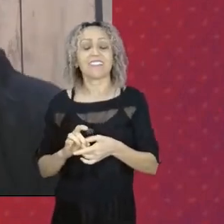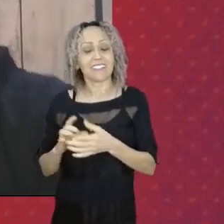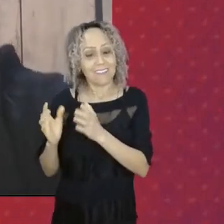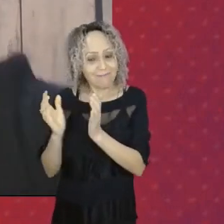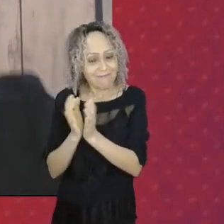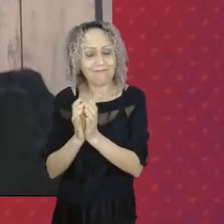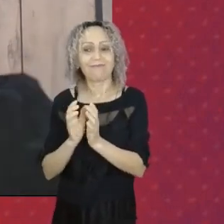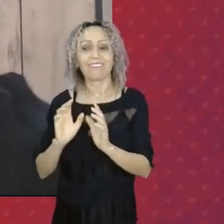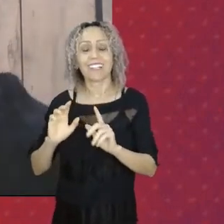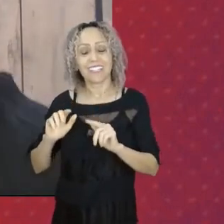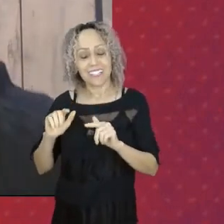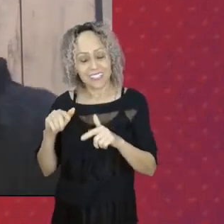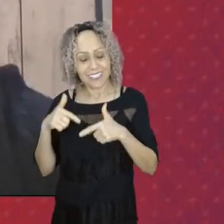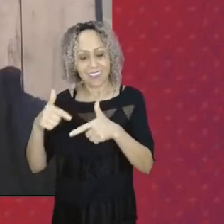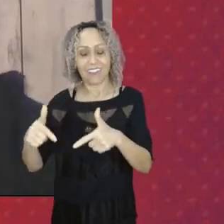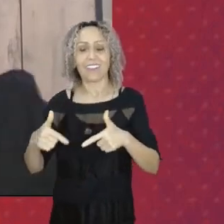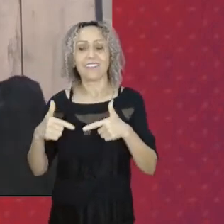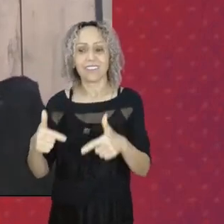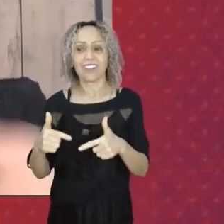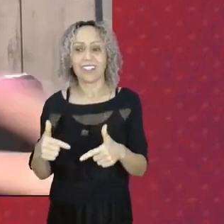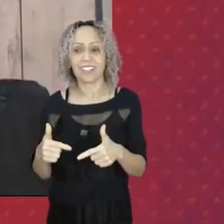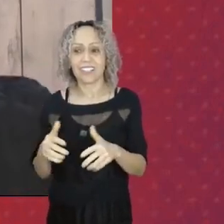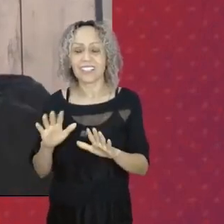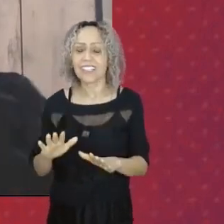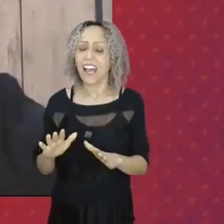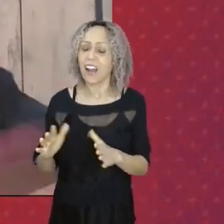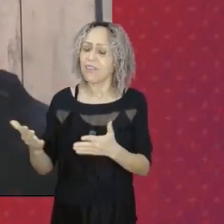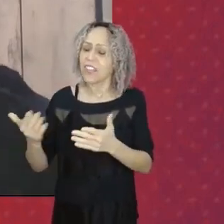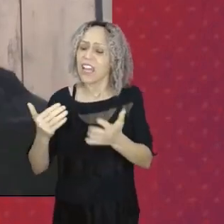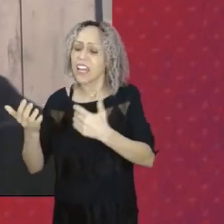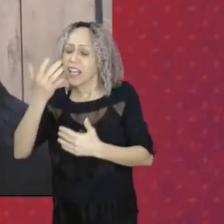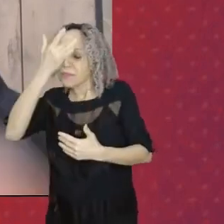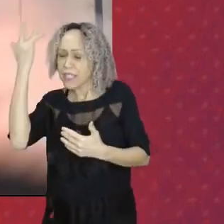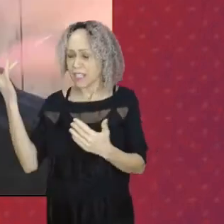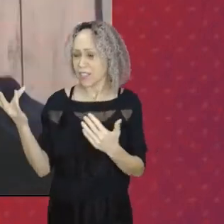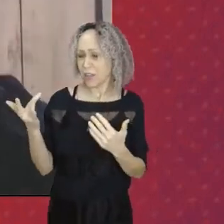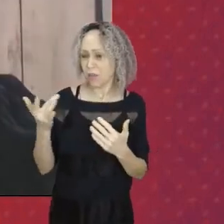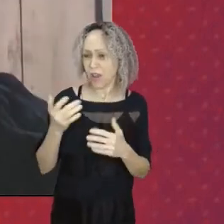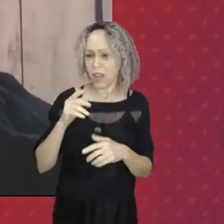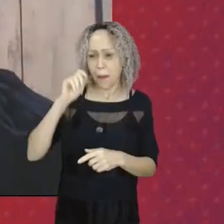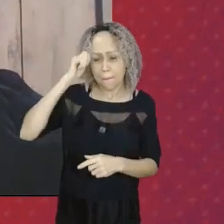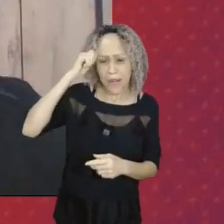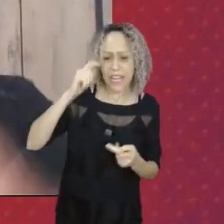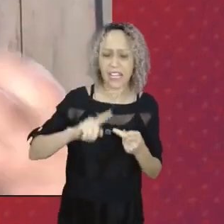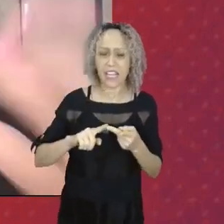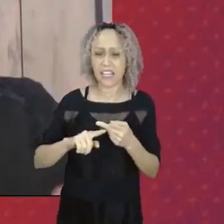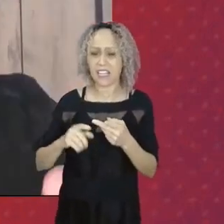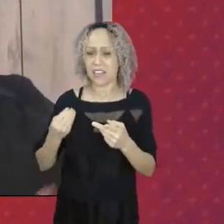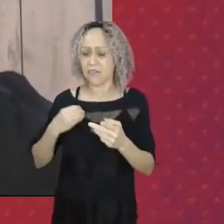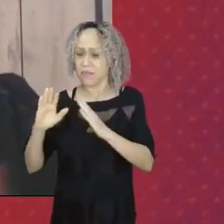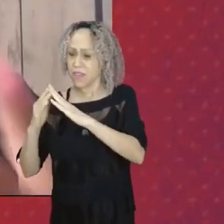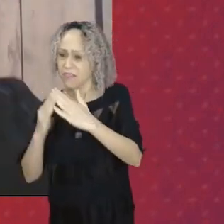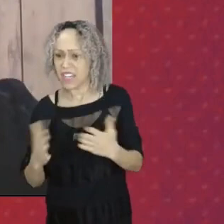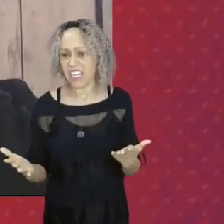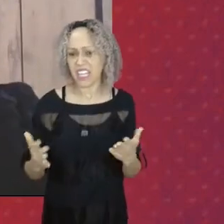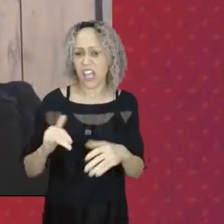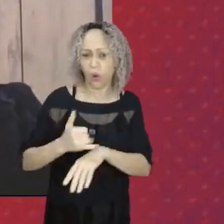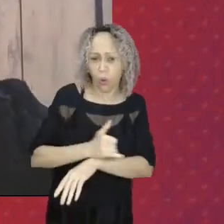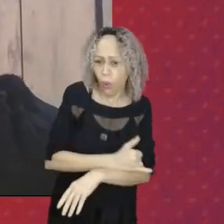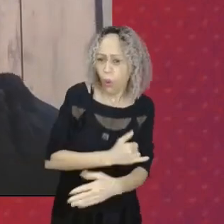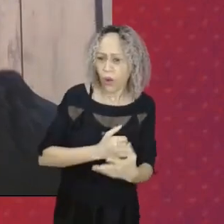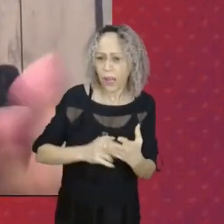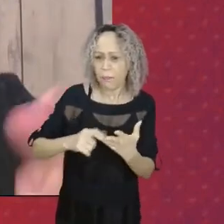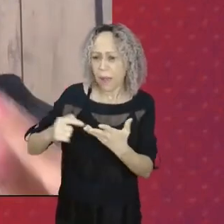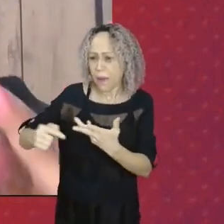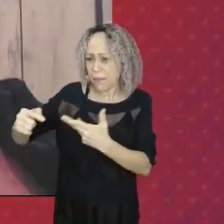bonde composto só por LGBTs, pessoas pretas, periféricas, gordas, que de fato dialogam com o povo. E a gente montou